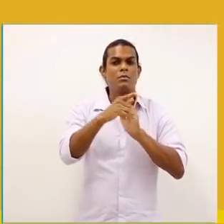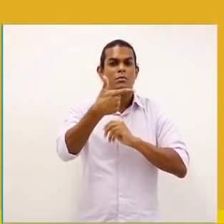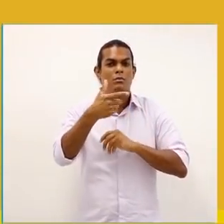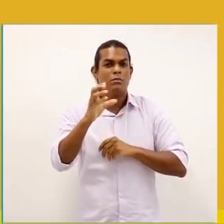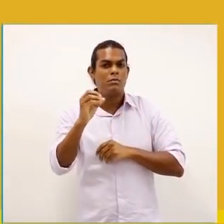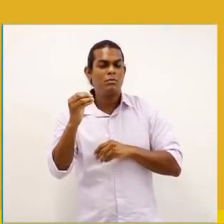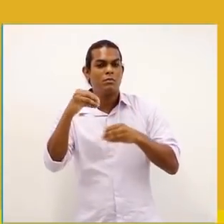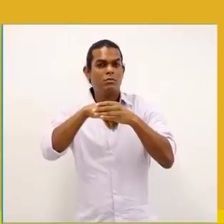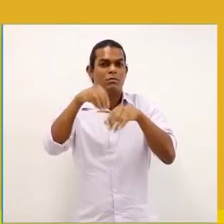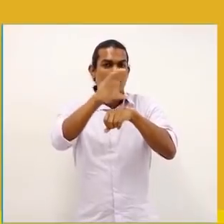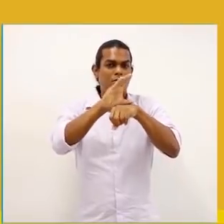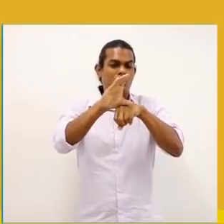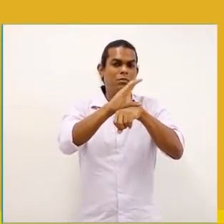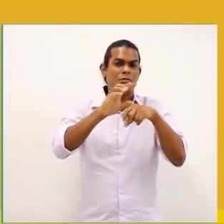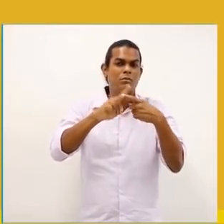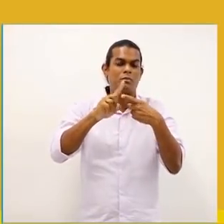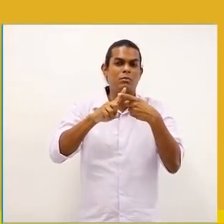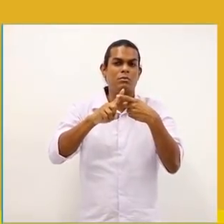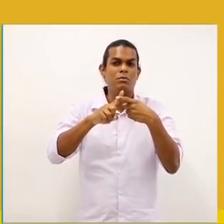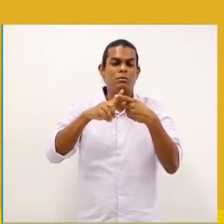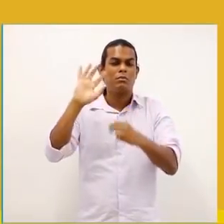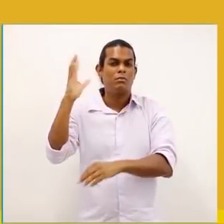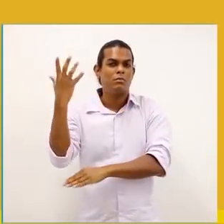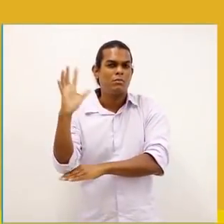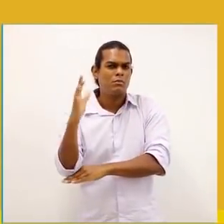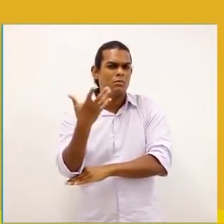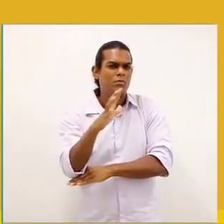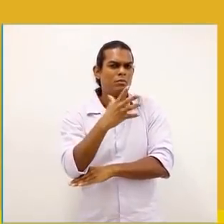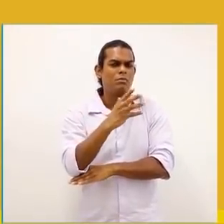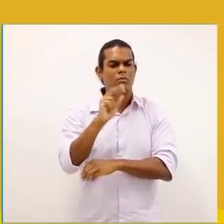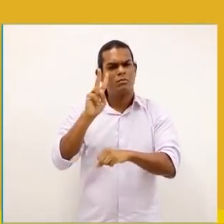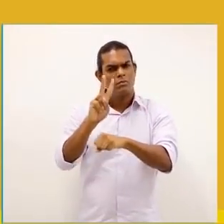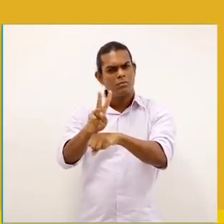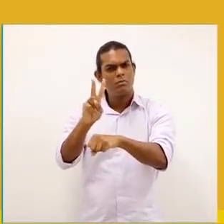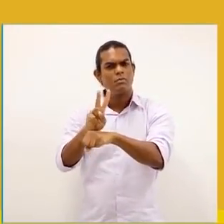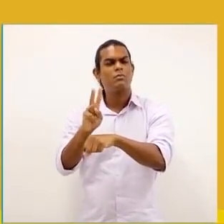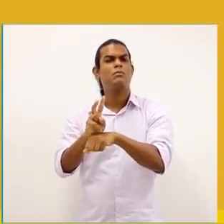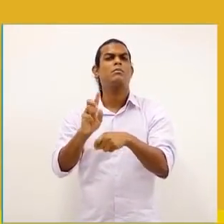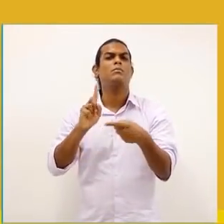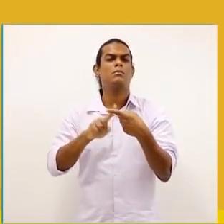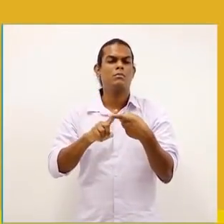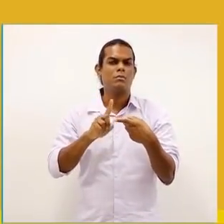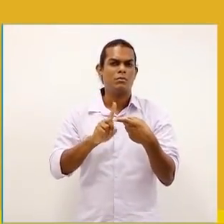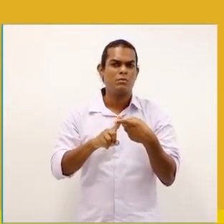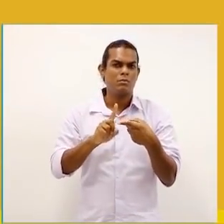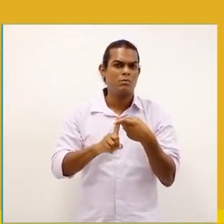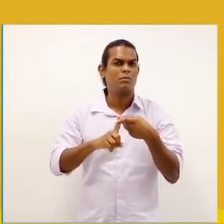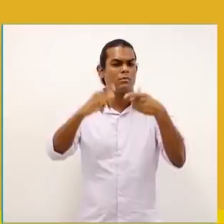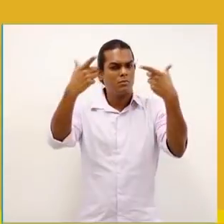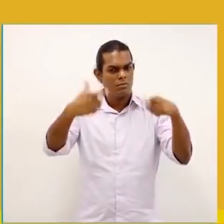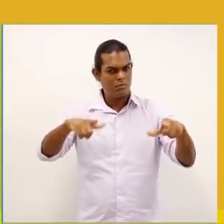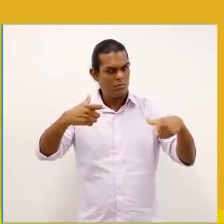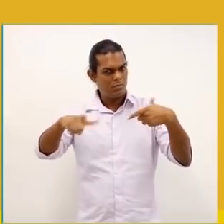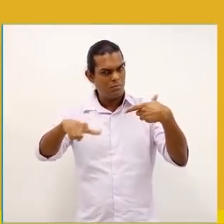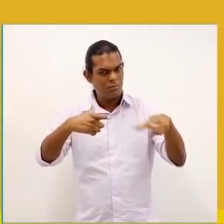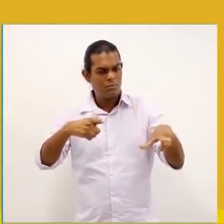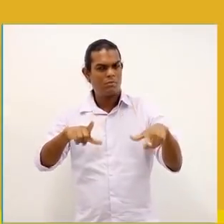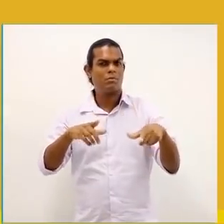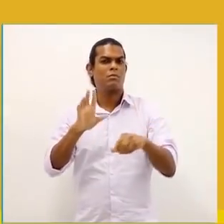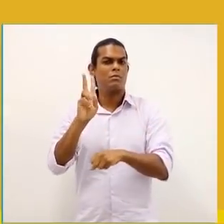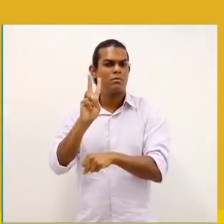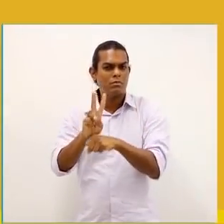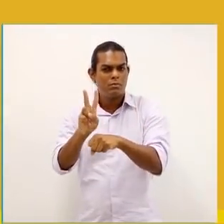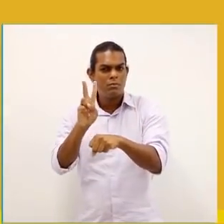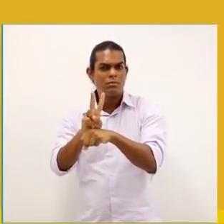encontrar também o meio ambiente protegido. E nesse meio ambiente protegido, nós vamos encontrar o ambiente do trabalho também como